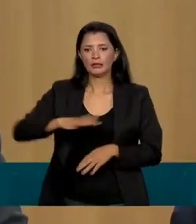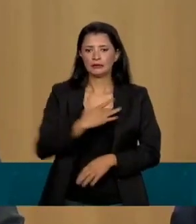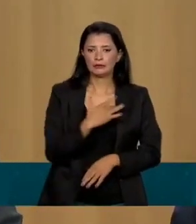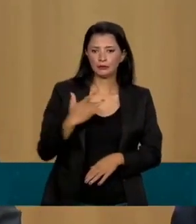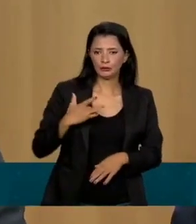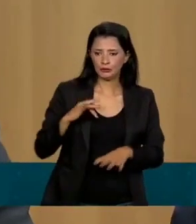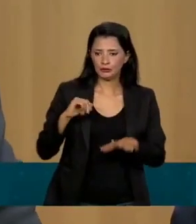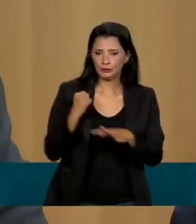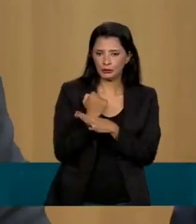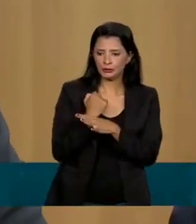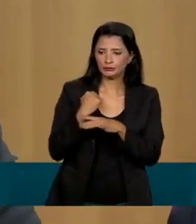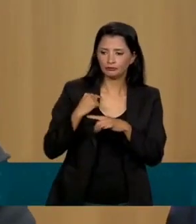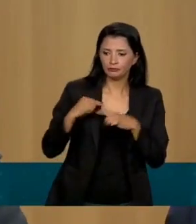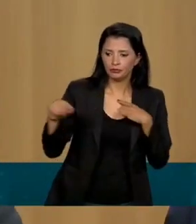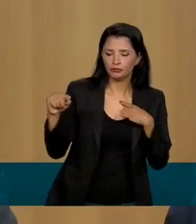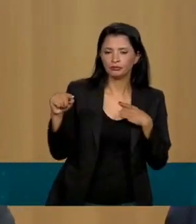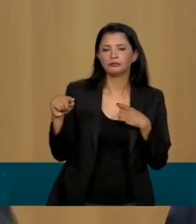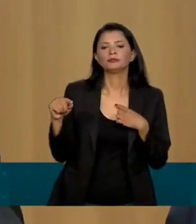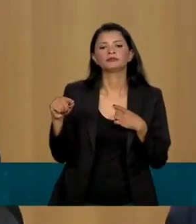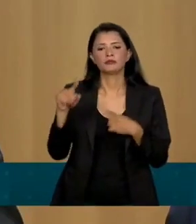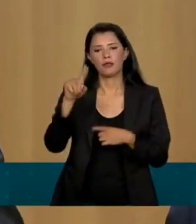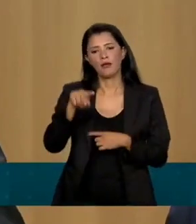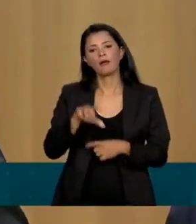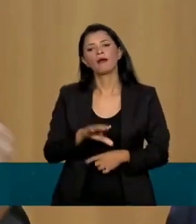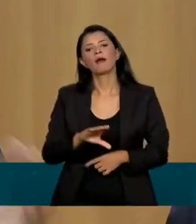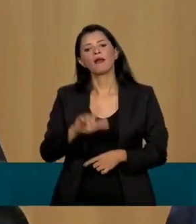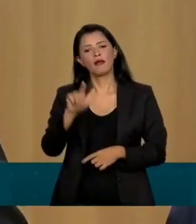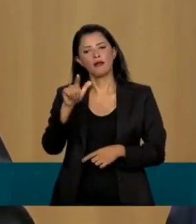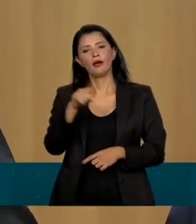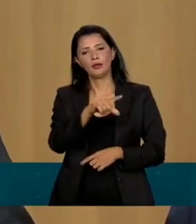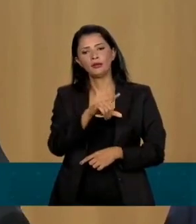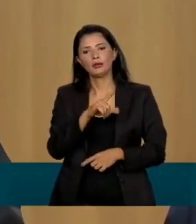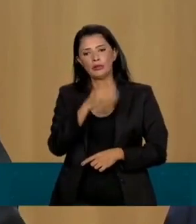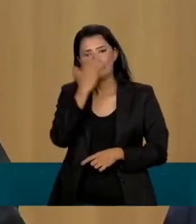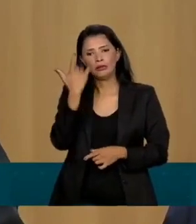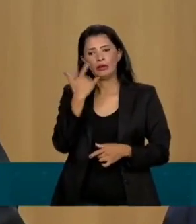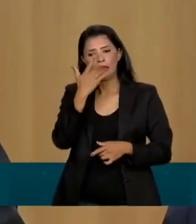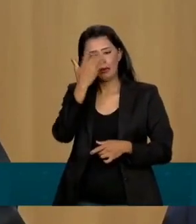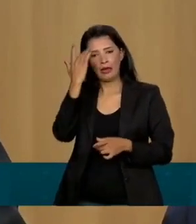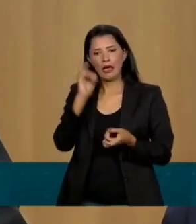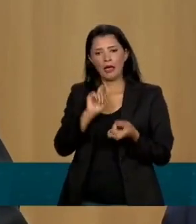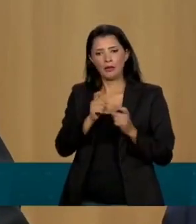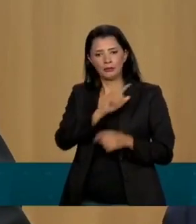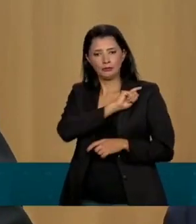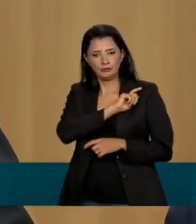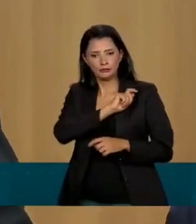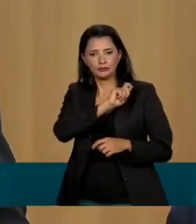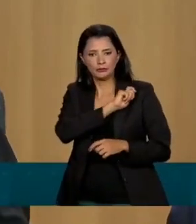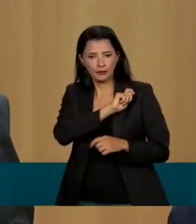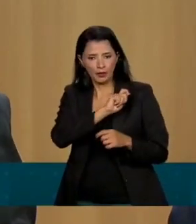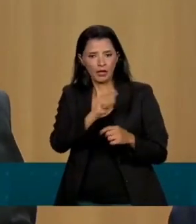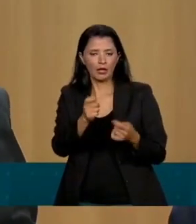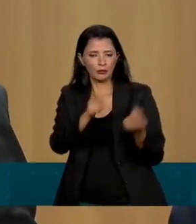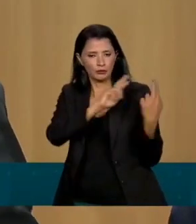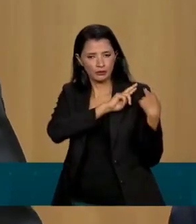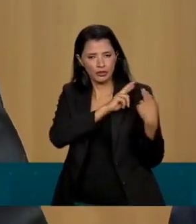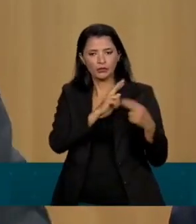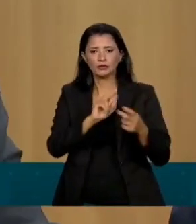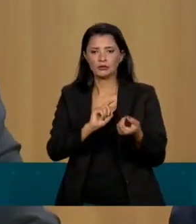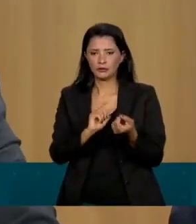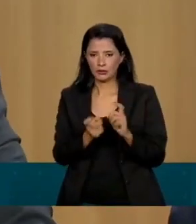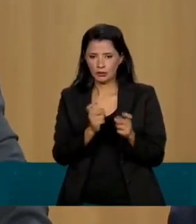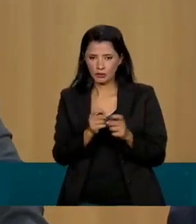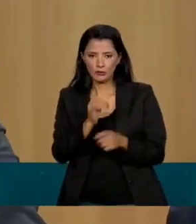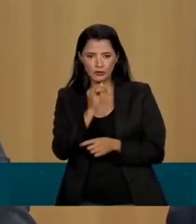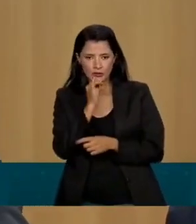à segurança, é claro que as autoridades administrativas, no nosso